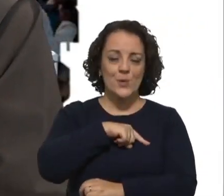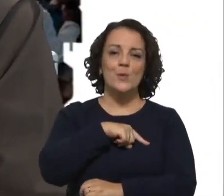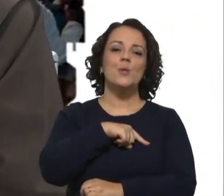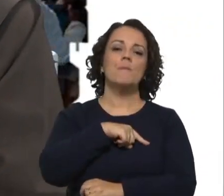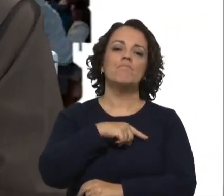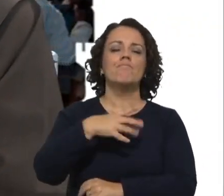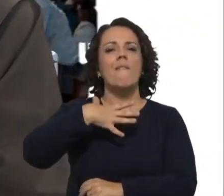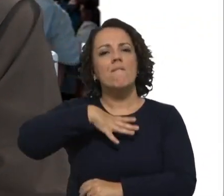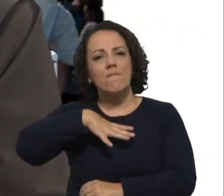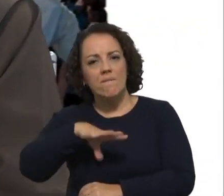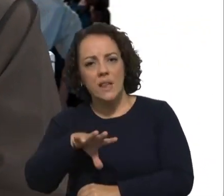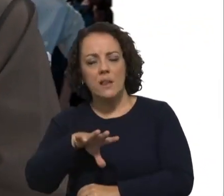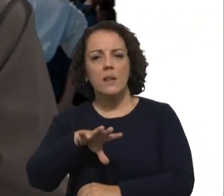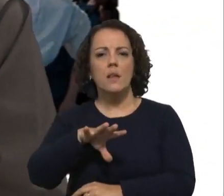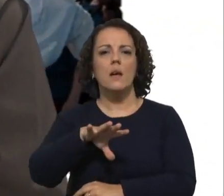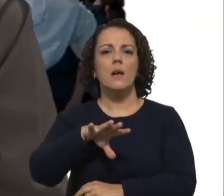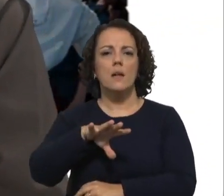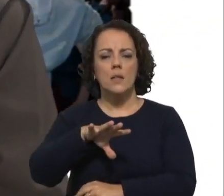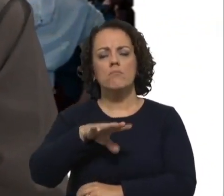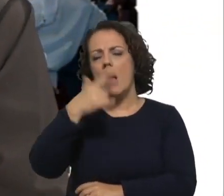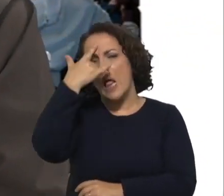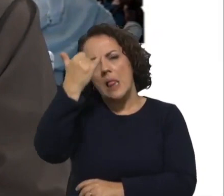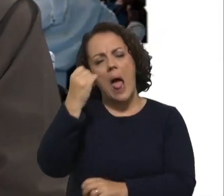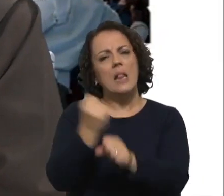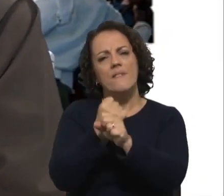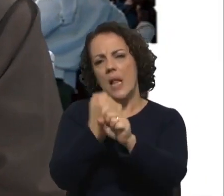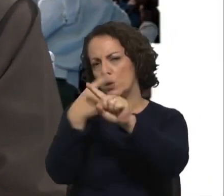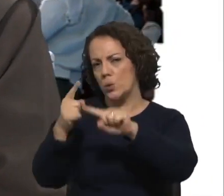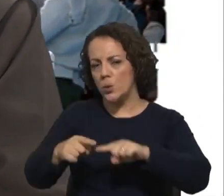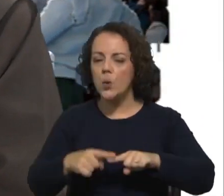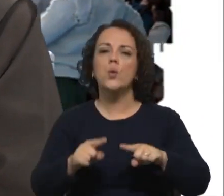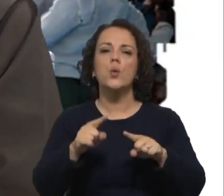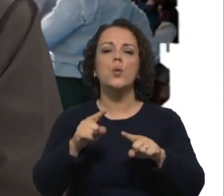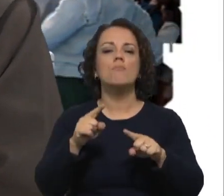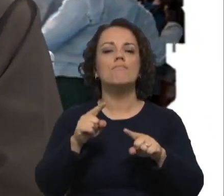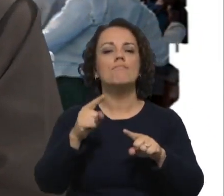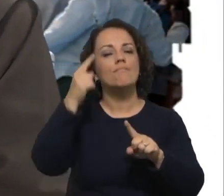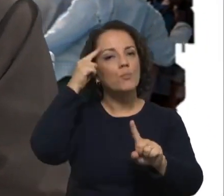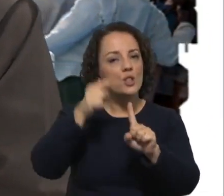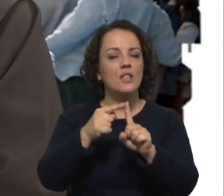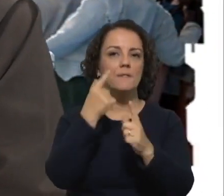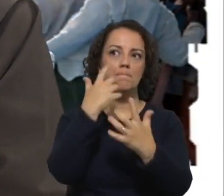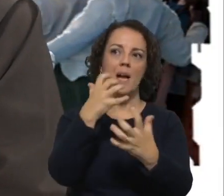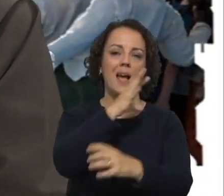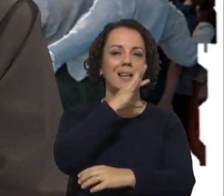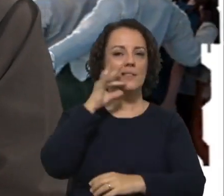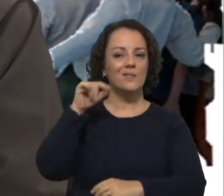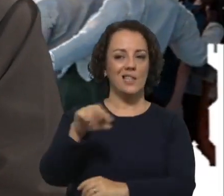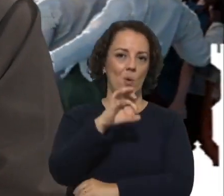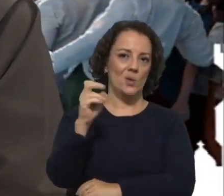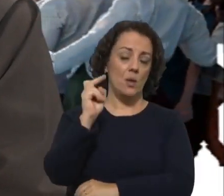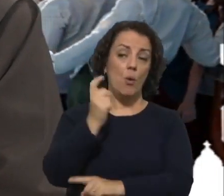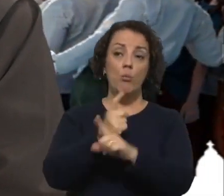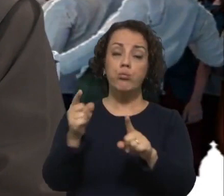maneiras e com iniciativas diferentes, celebrar esta ocorrência, já que ela teve tanto impacto na